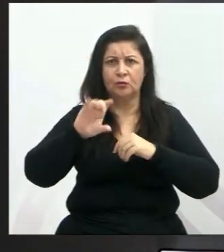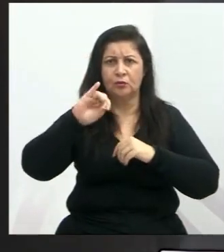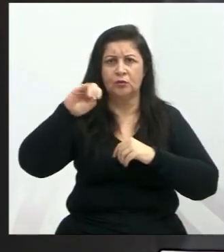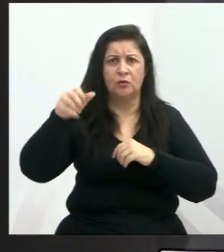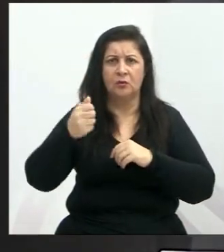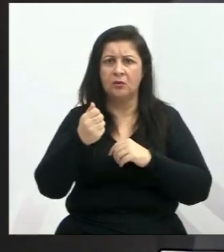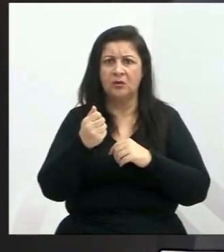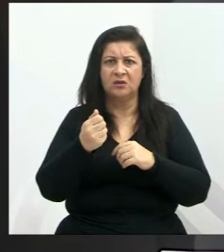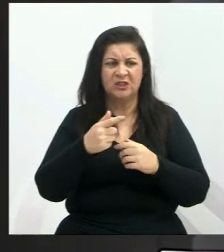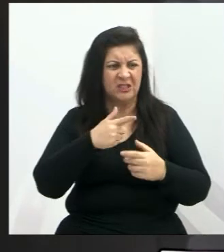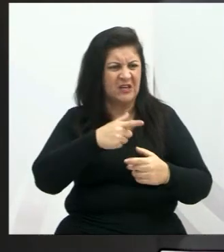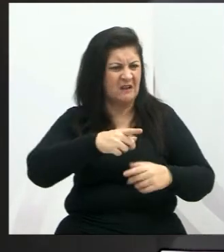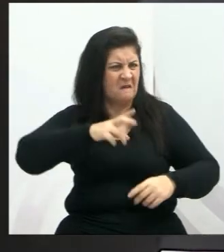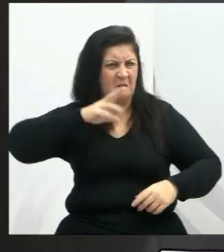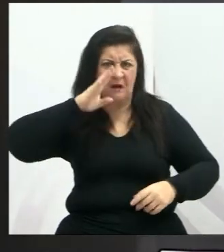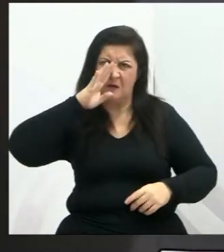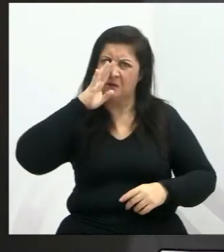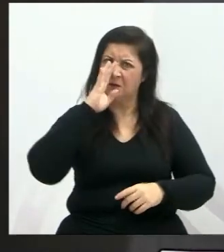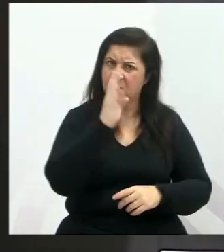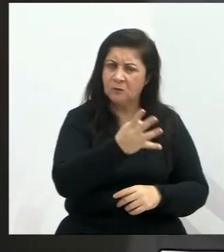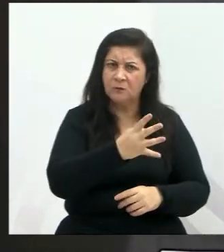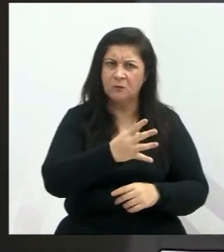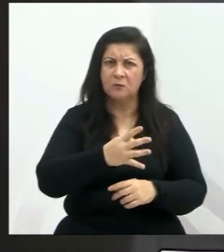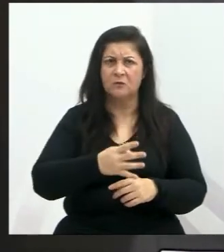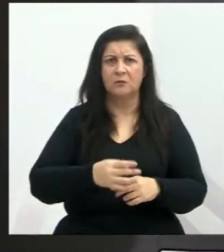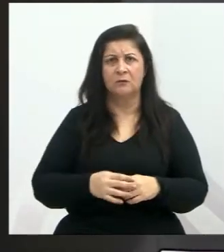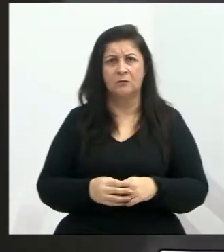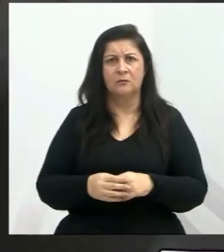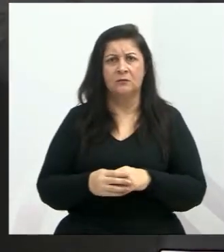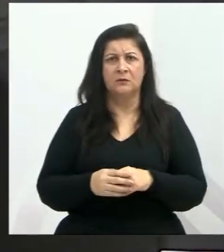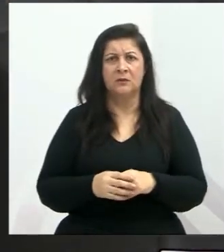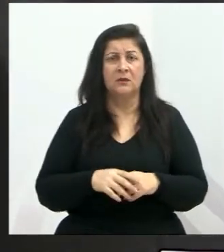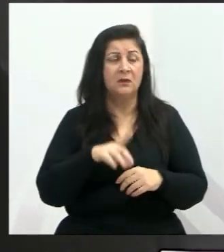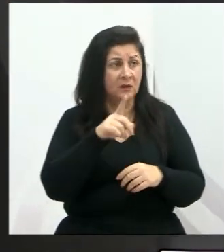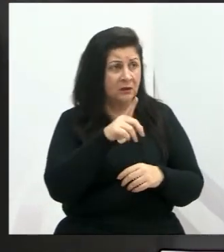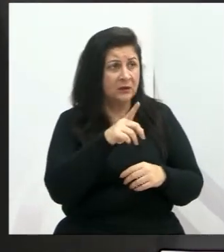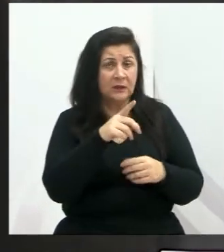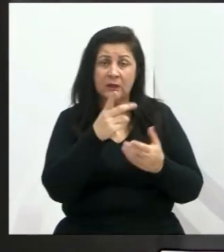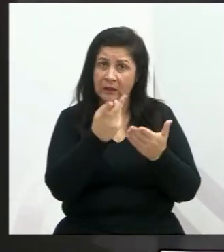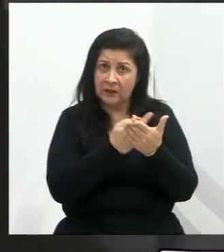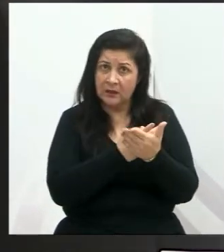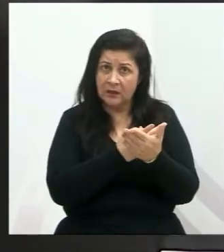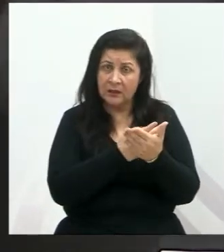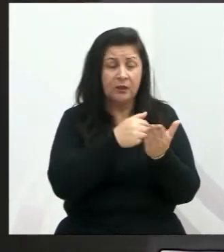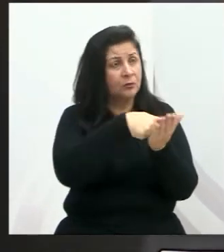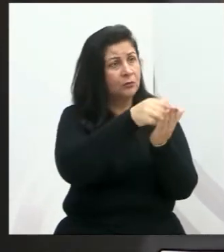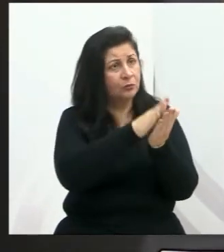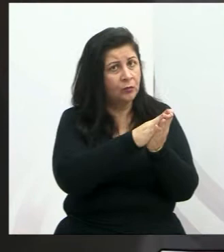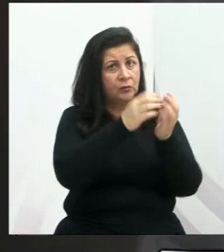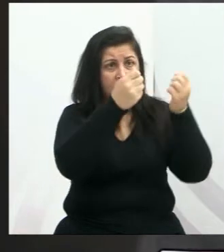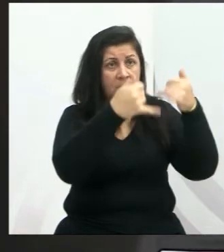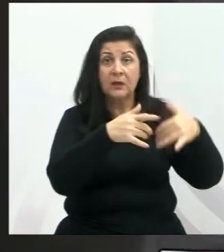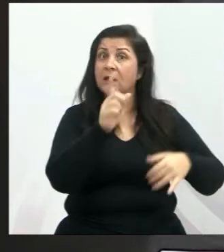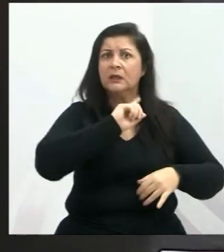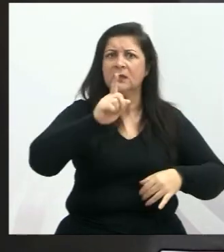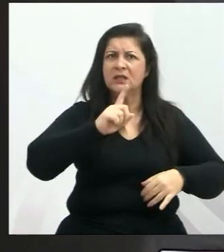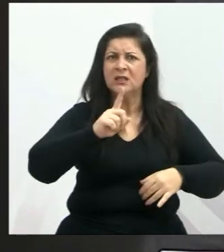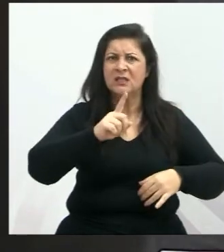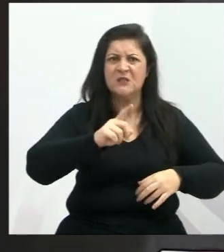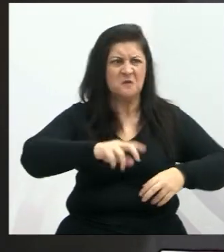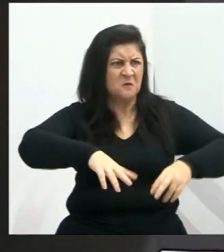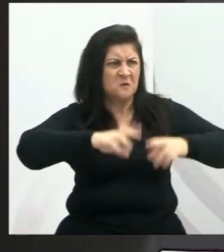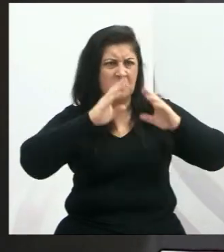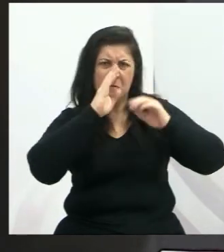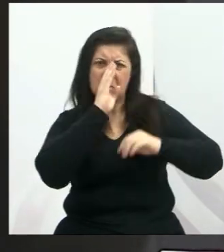Humilham no sentido de vez de apenas o cara está errado, vai lá, multa e orienta. Mas estão